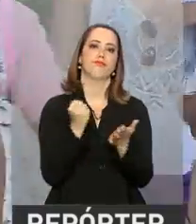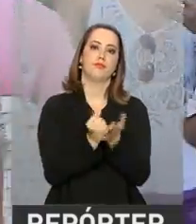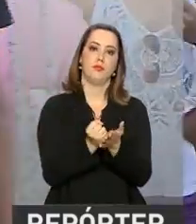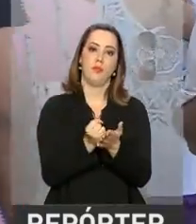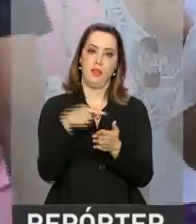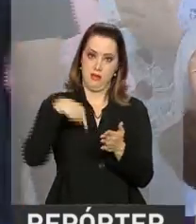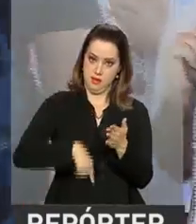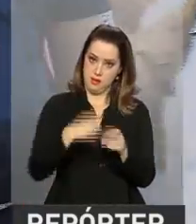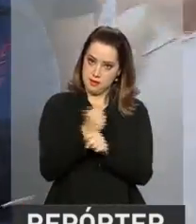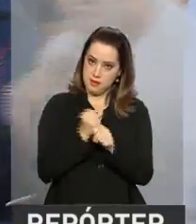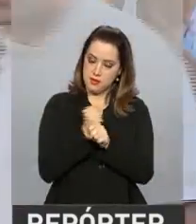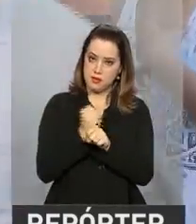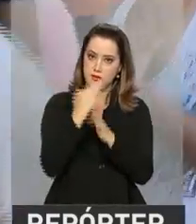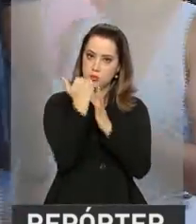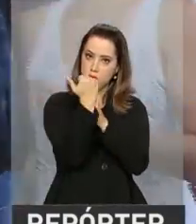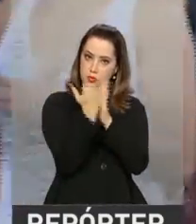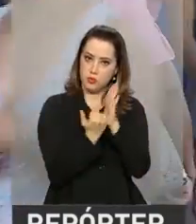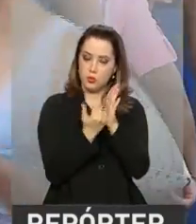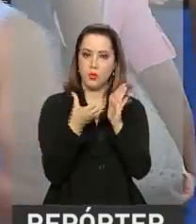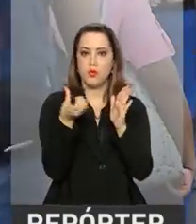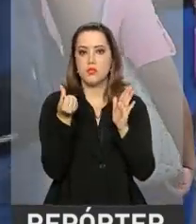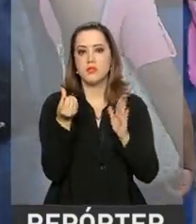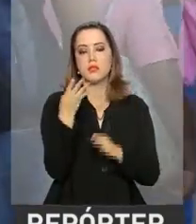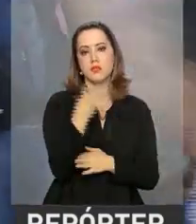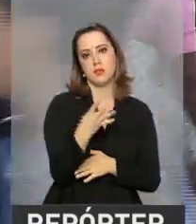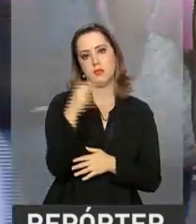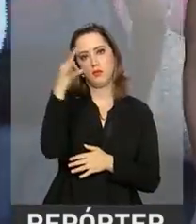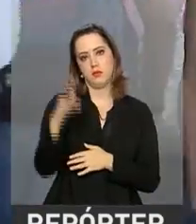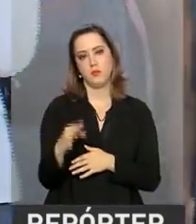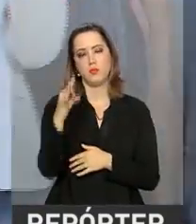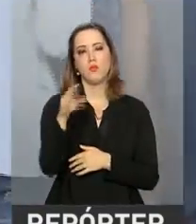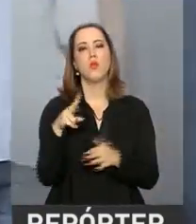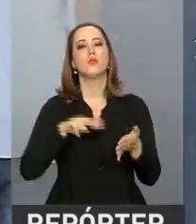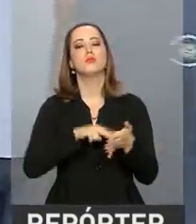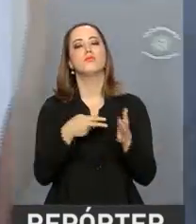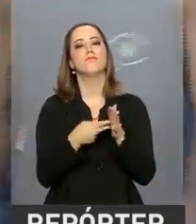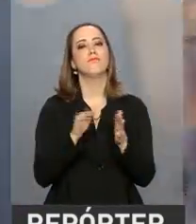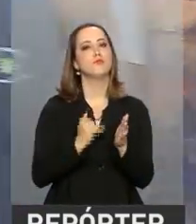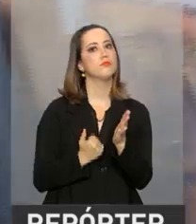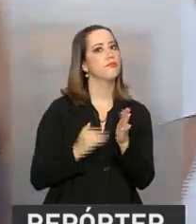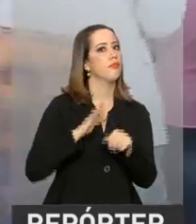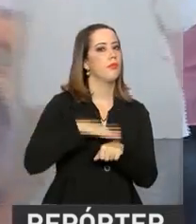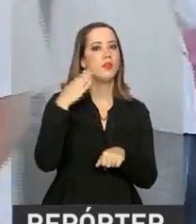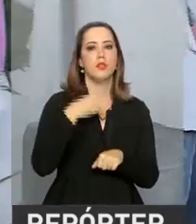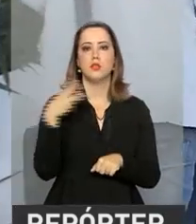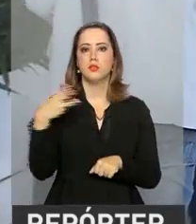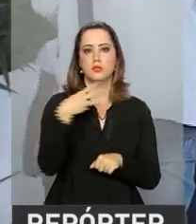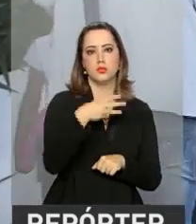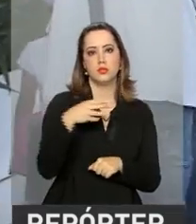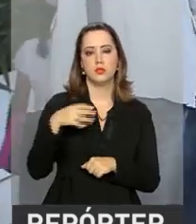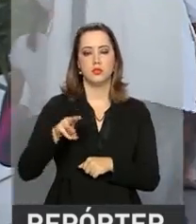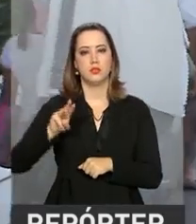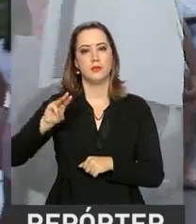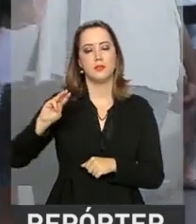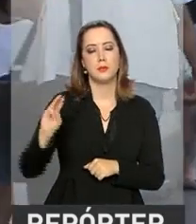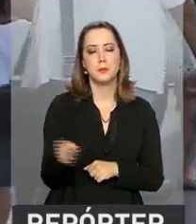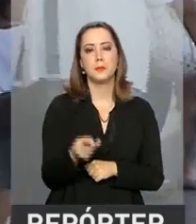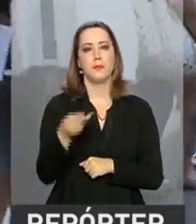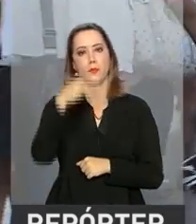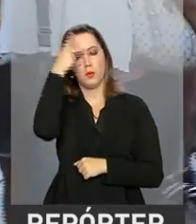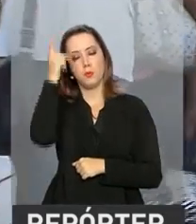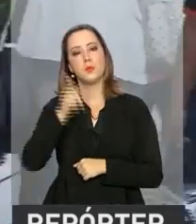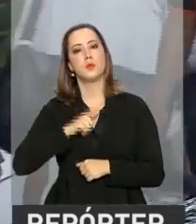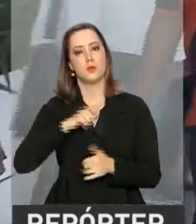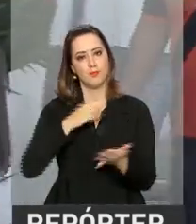ano esse percentual caiu para 64% o que significa que mais de 33.000 pessoas passaram a ter